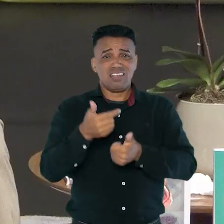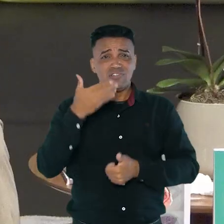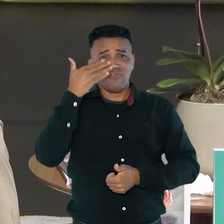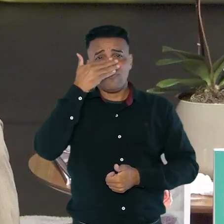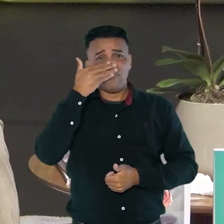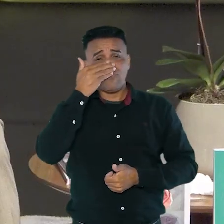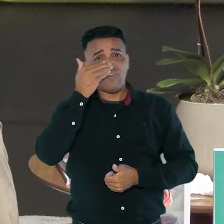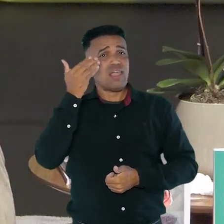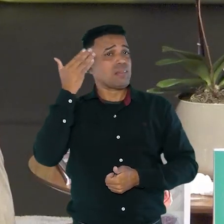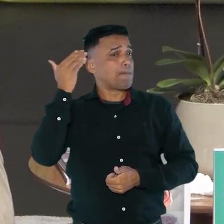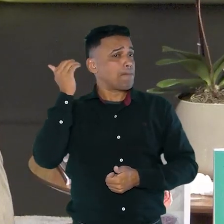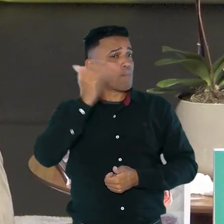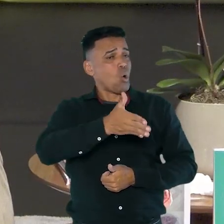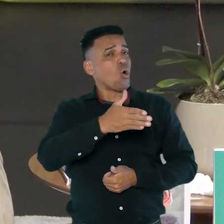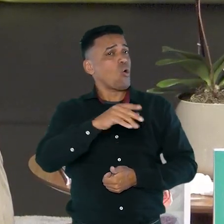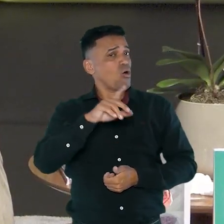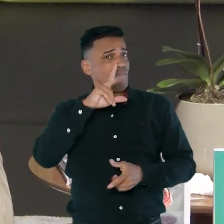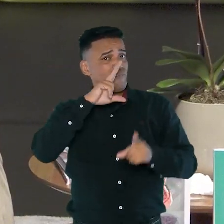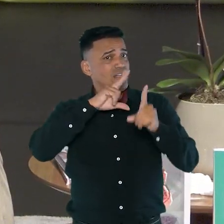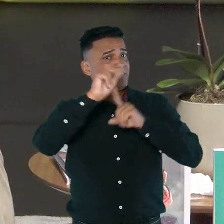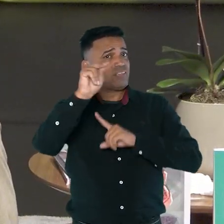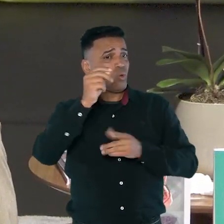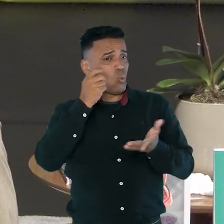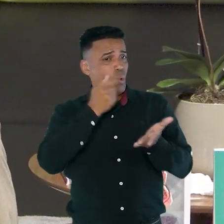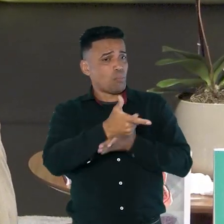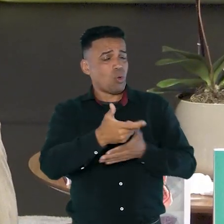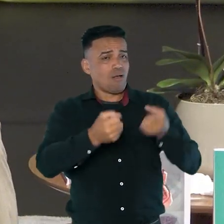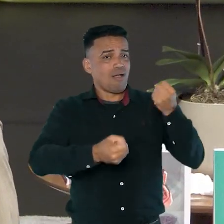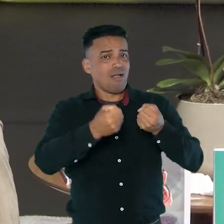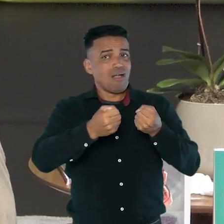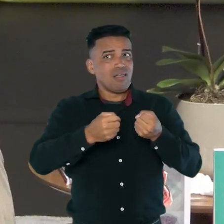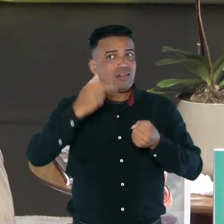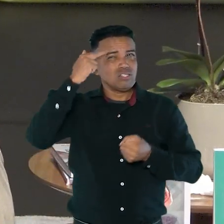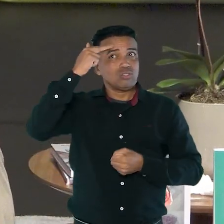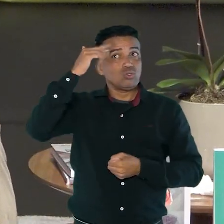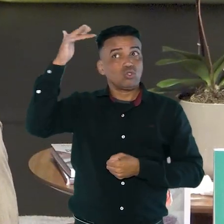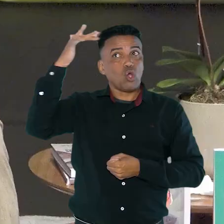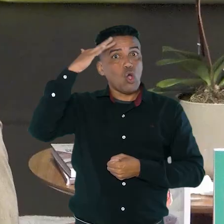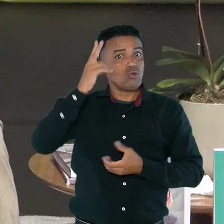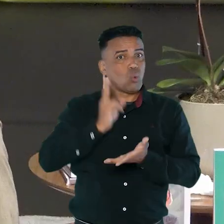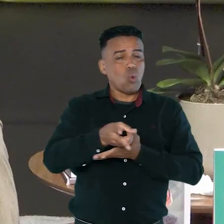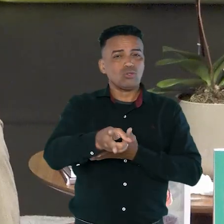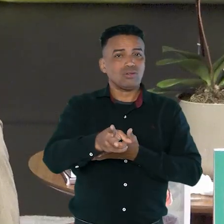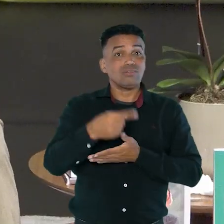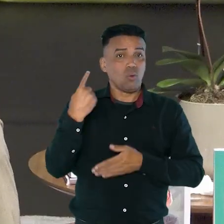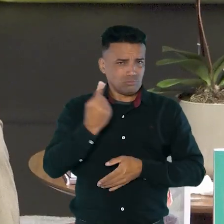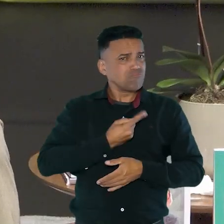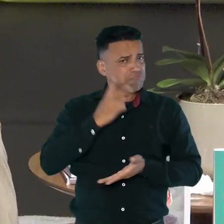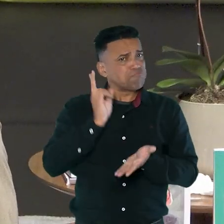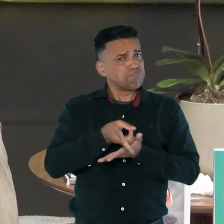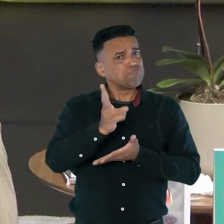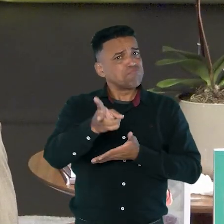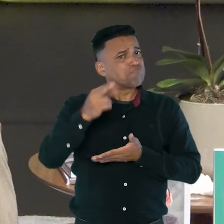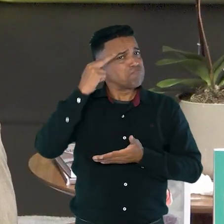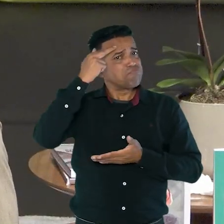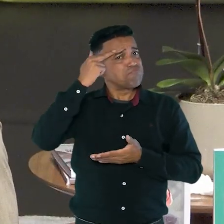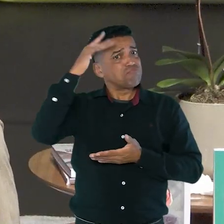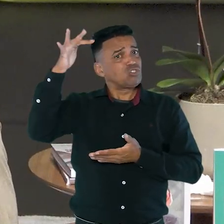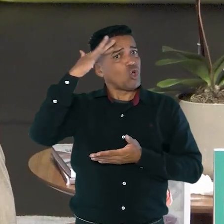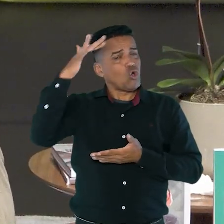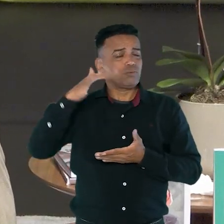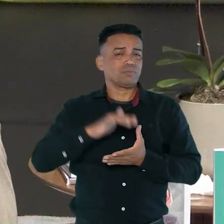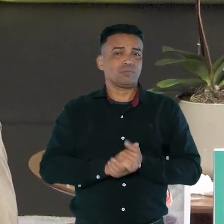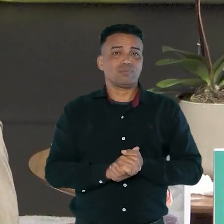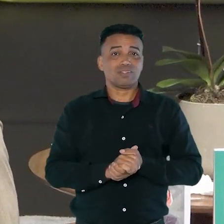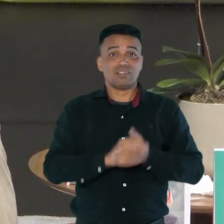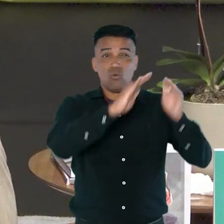esse filho da puta venceu, mano. Ele não parou de sonhar. Então a gente ainda tem sonho ainda. As pessoas